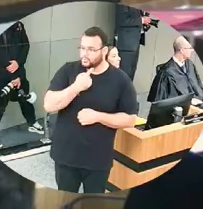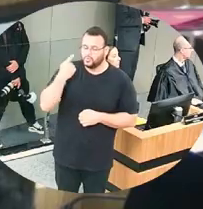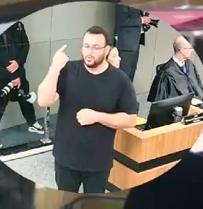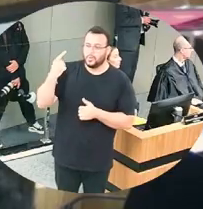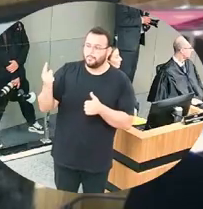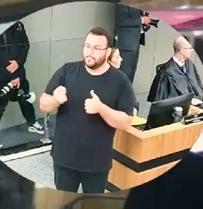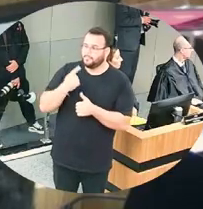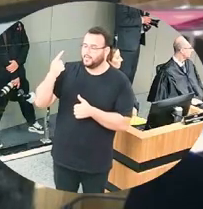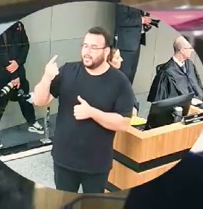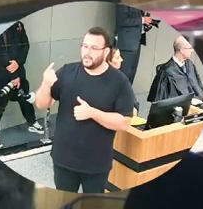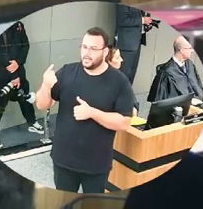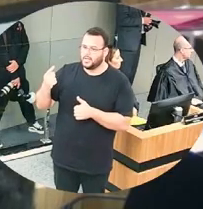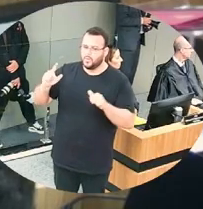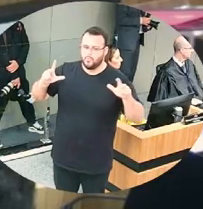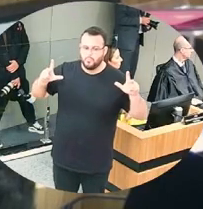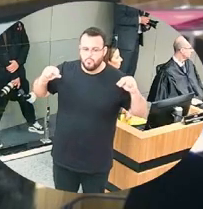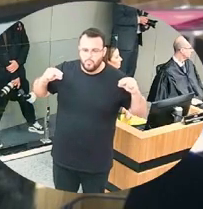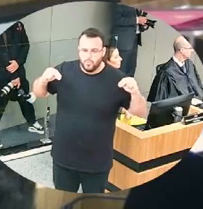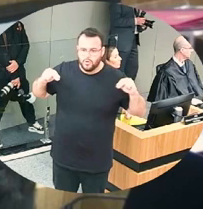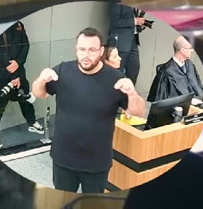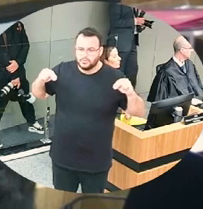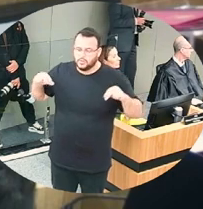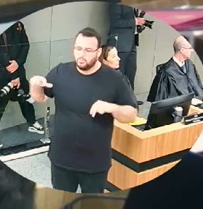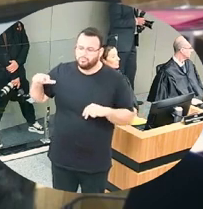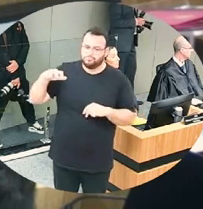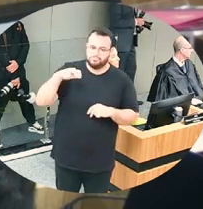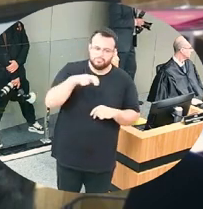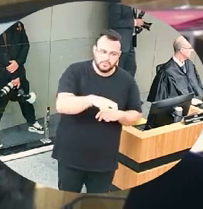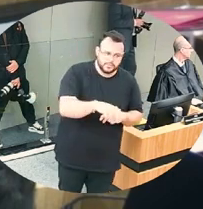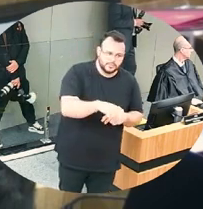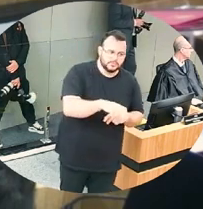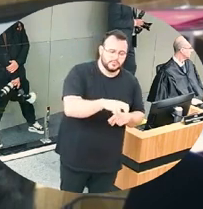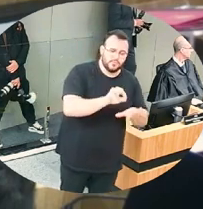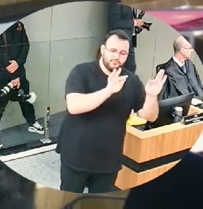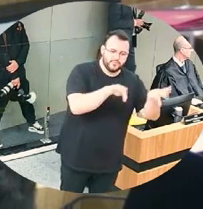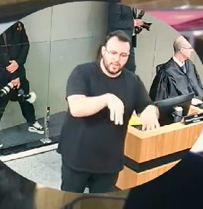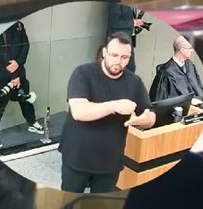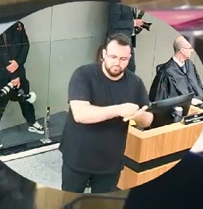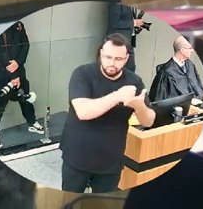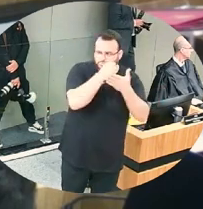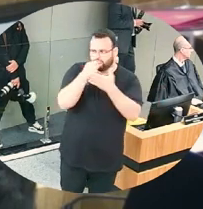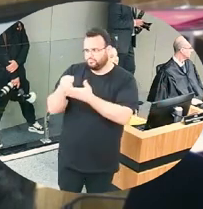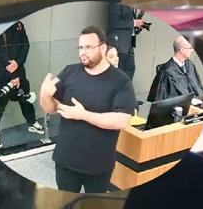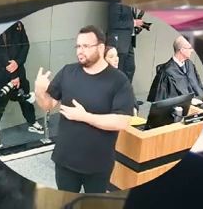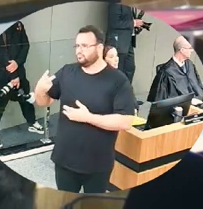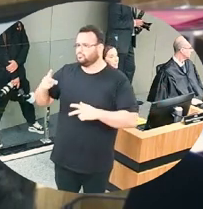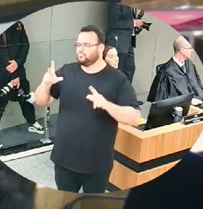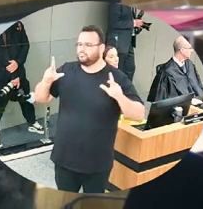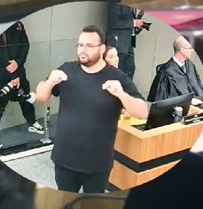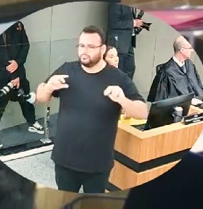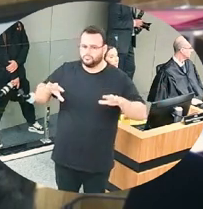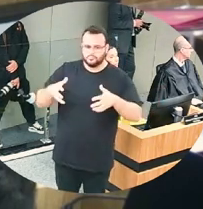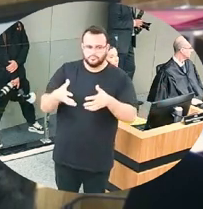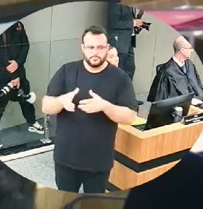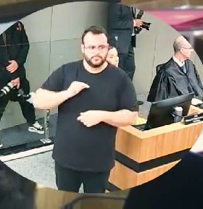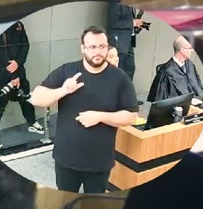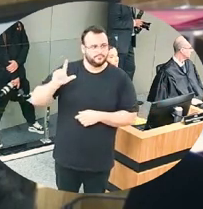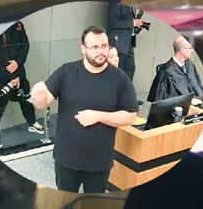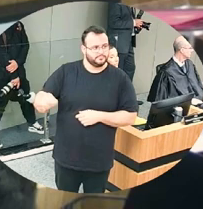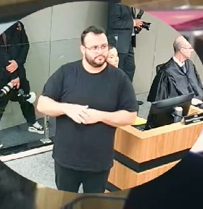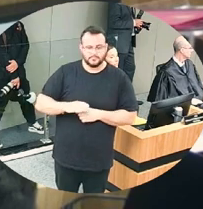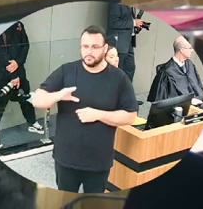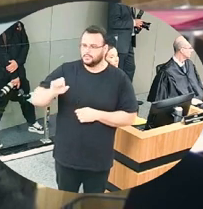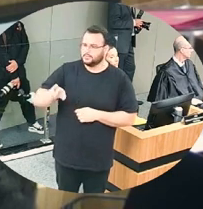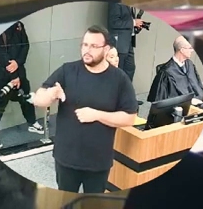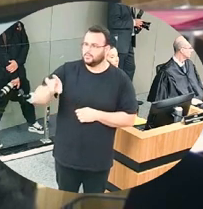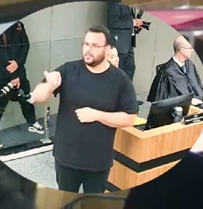me trazia no no início do expediente dele e o segundo motorista me levava no final do expediente e assim era minha equipe quando eu saía tava aind